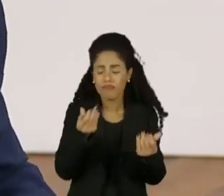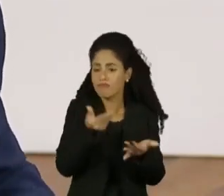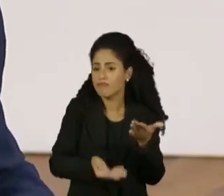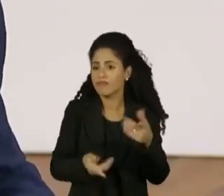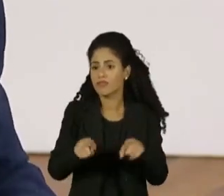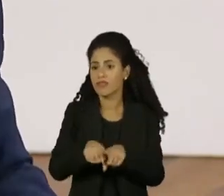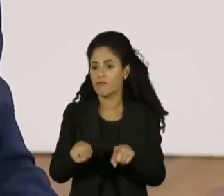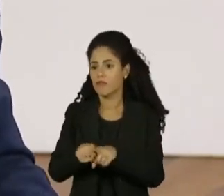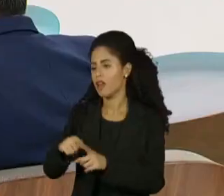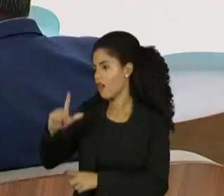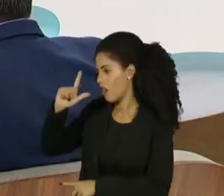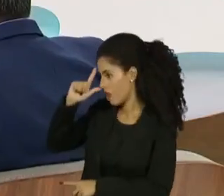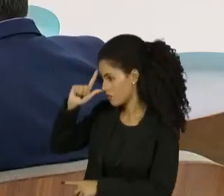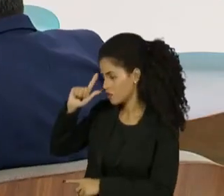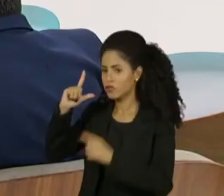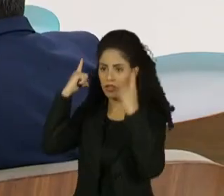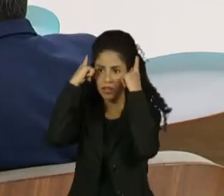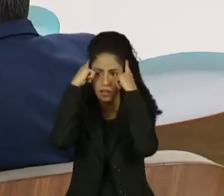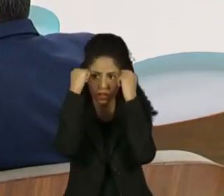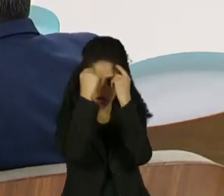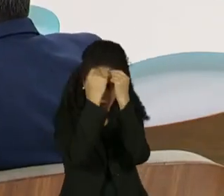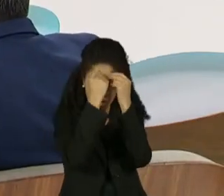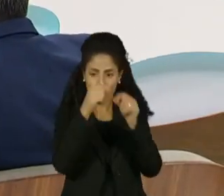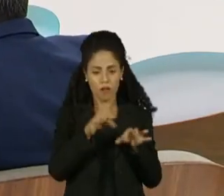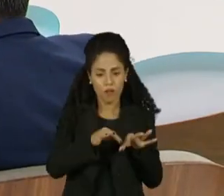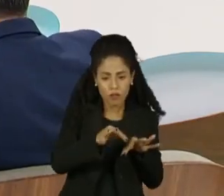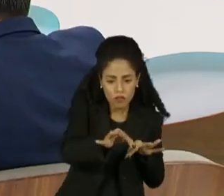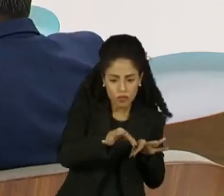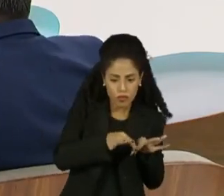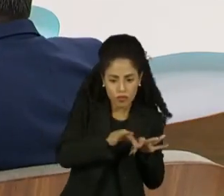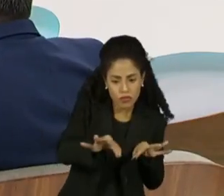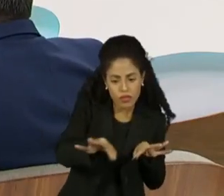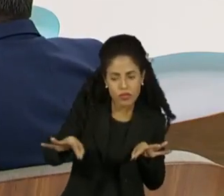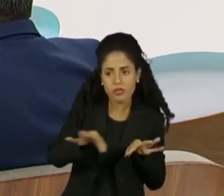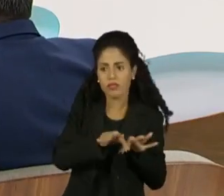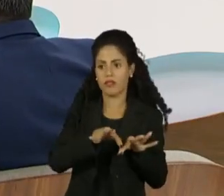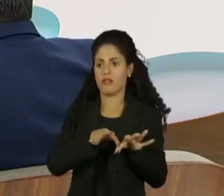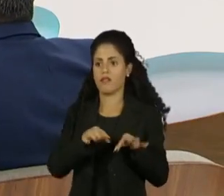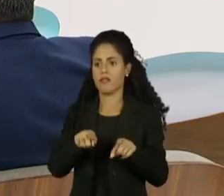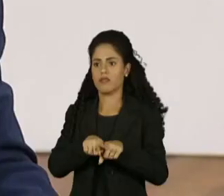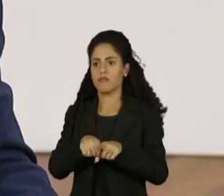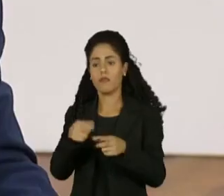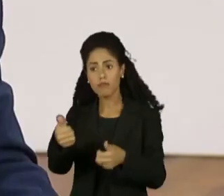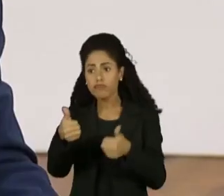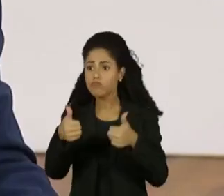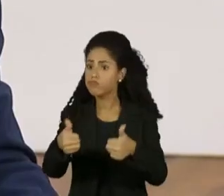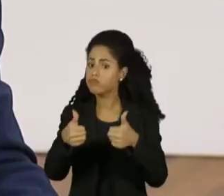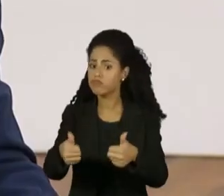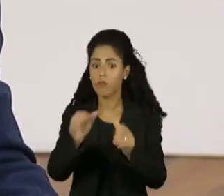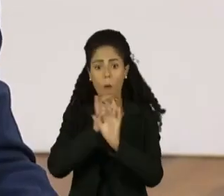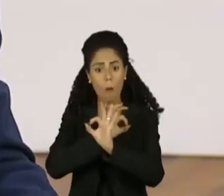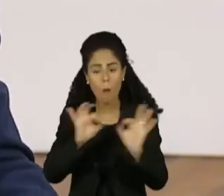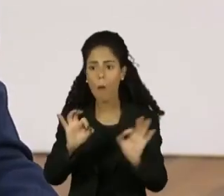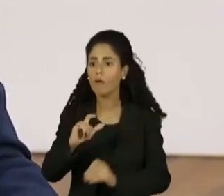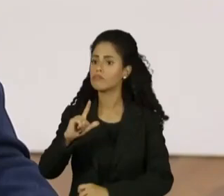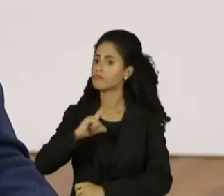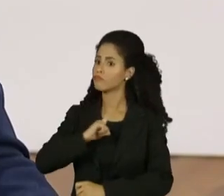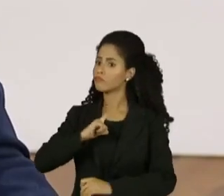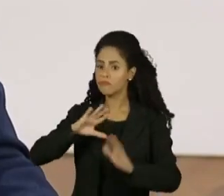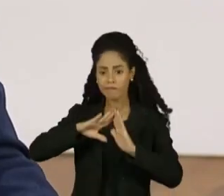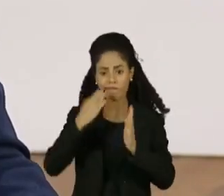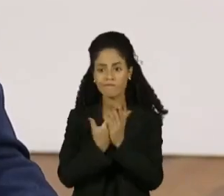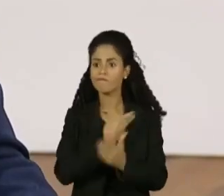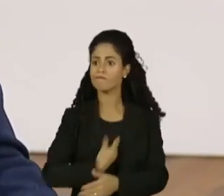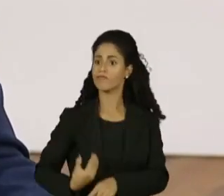grego, latim, você estudava física, tá? Então você era uma pessoa que estava escolarizada nas boas escolas públicas que existiam